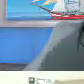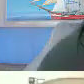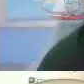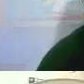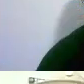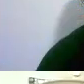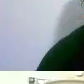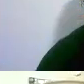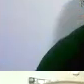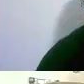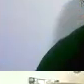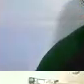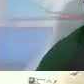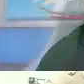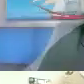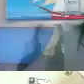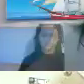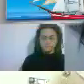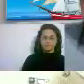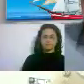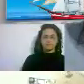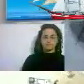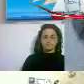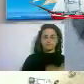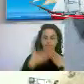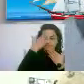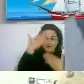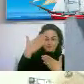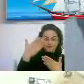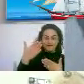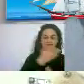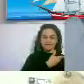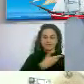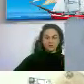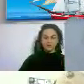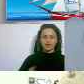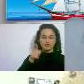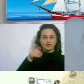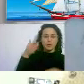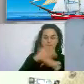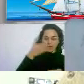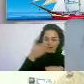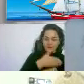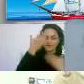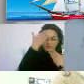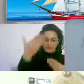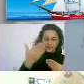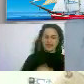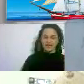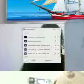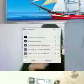Obrigado, governador, pela sua participação, falando aqui na nossa programação sobre a